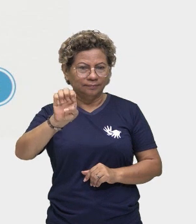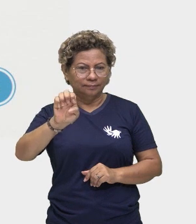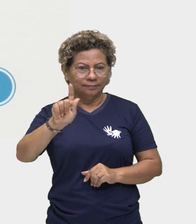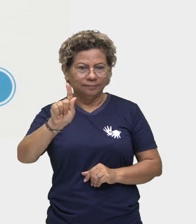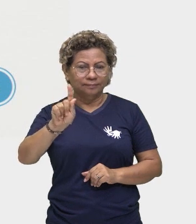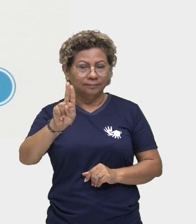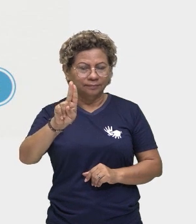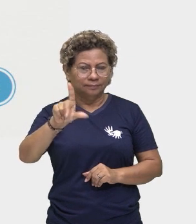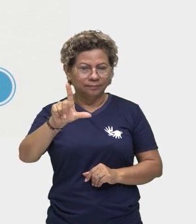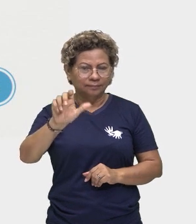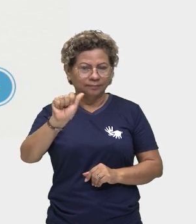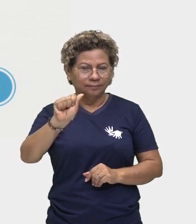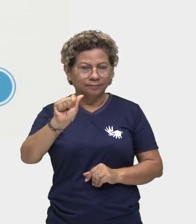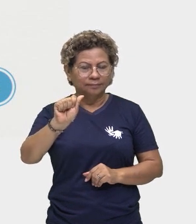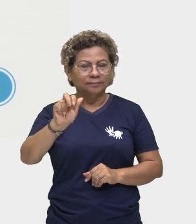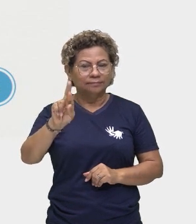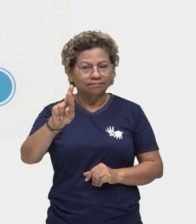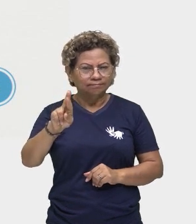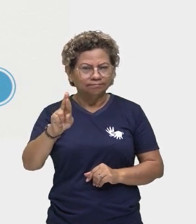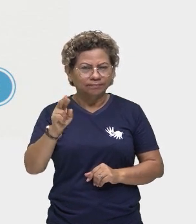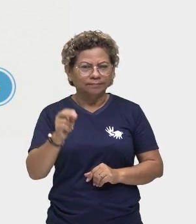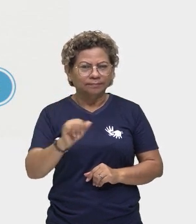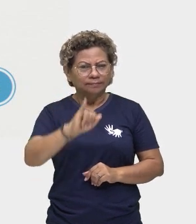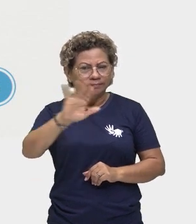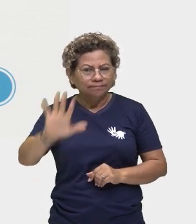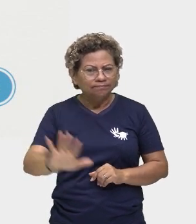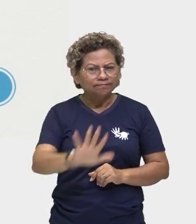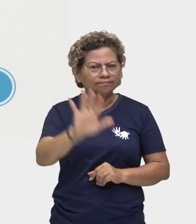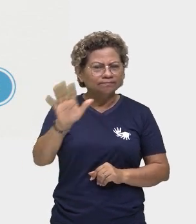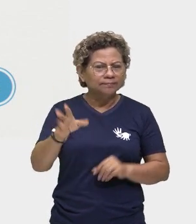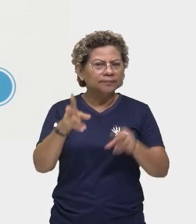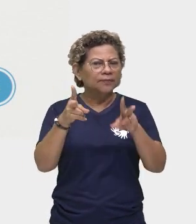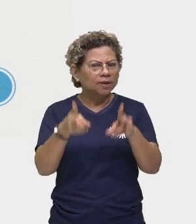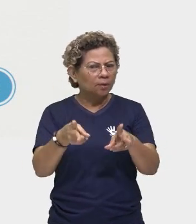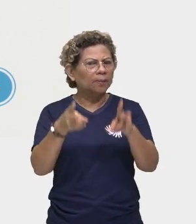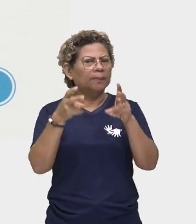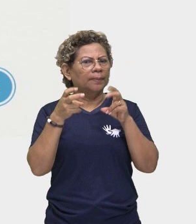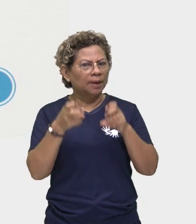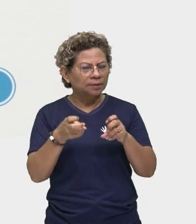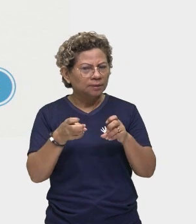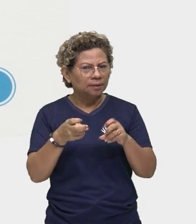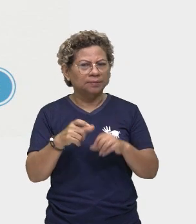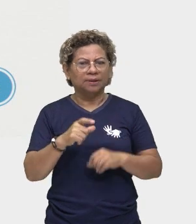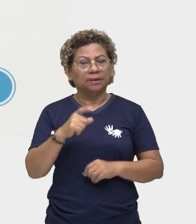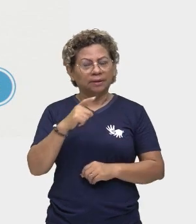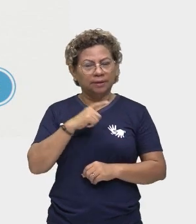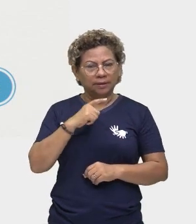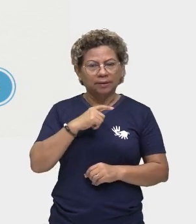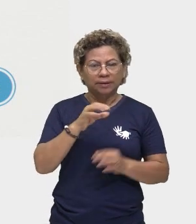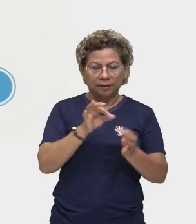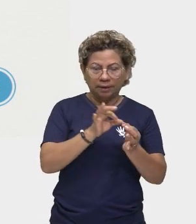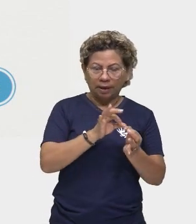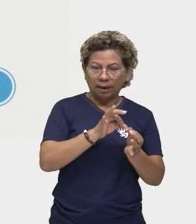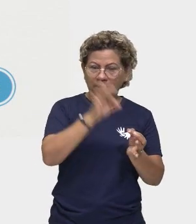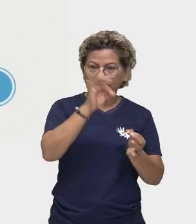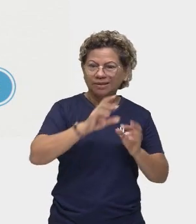O nosso polígono irregular, né? Ele possui medidas